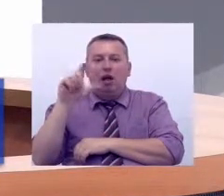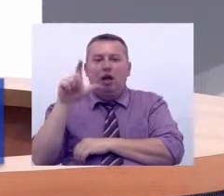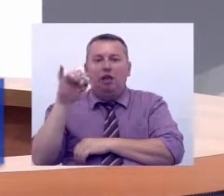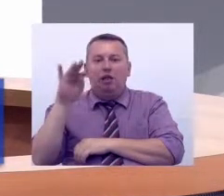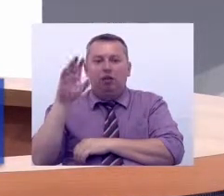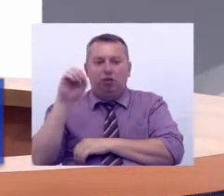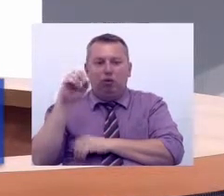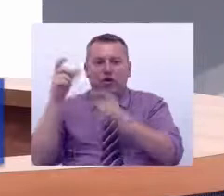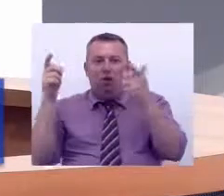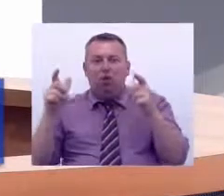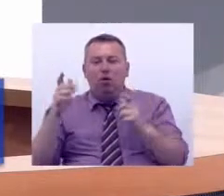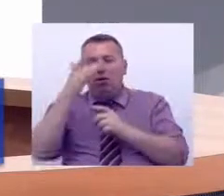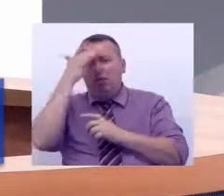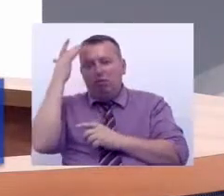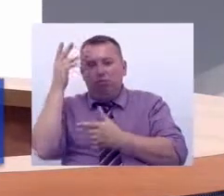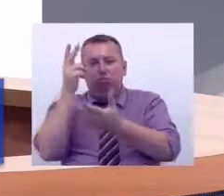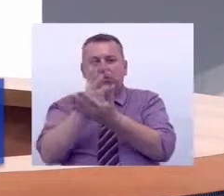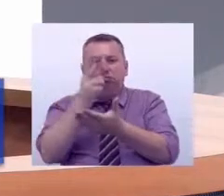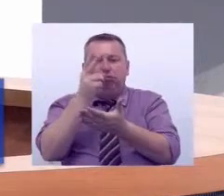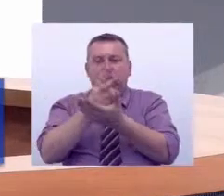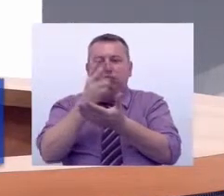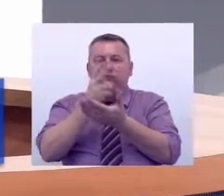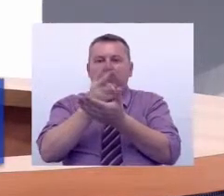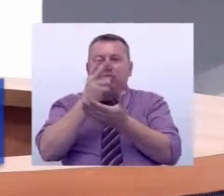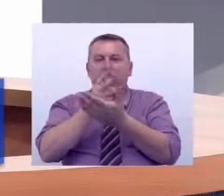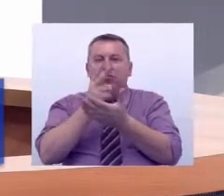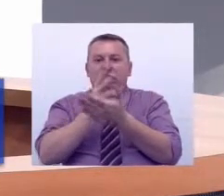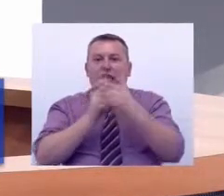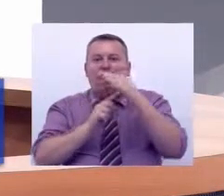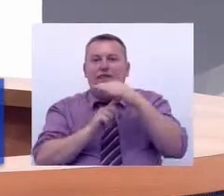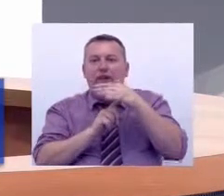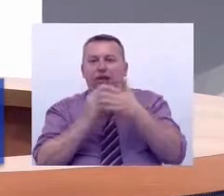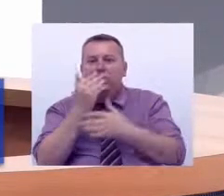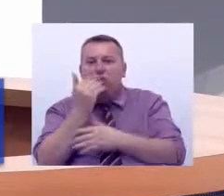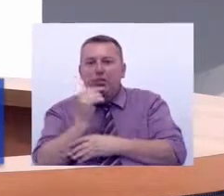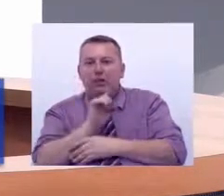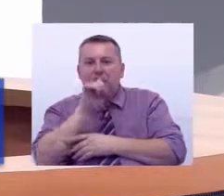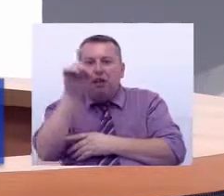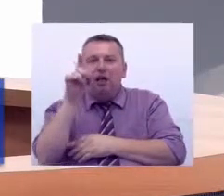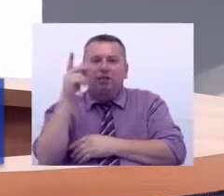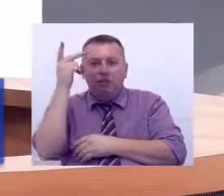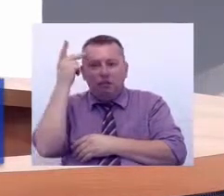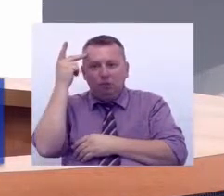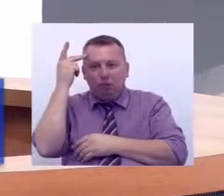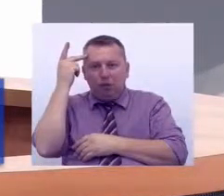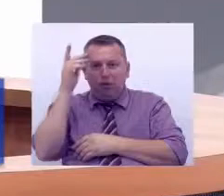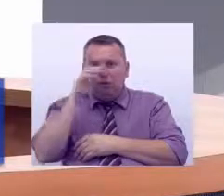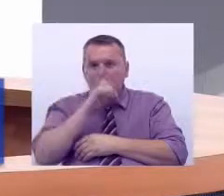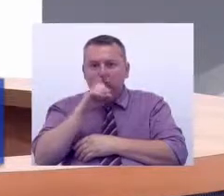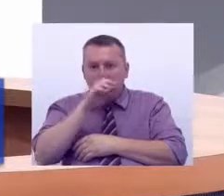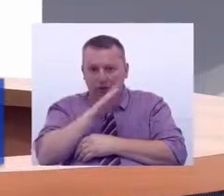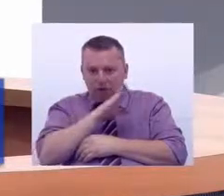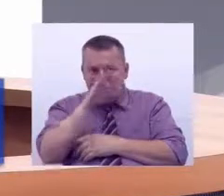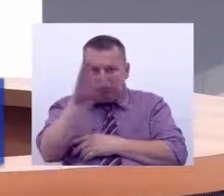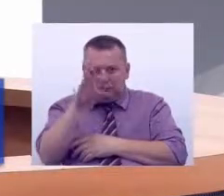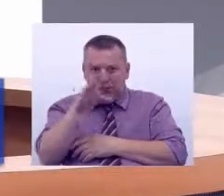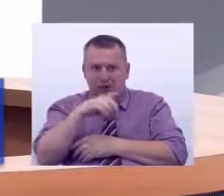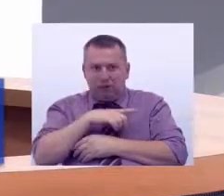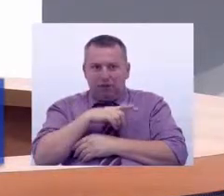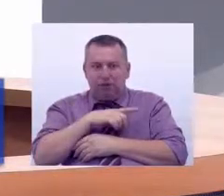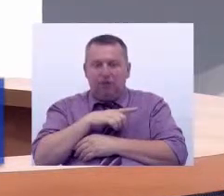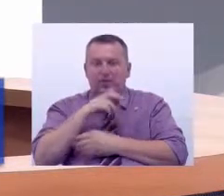um dos locais onde as pessoas mantêm isso constantemente, a feirinha gastronômica lá, todo domingo você vai lá, e lá